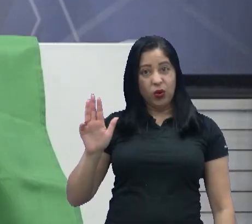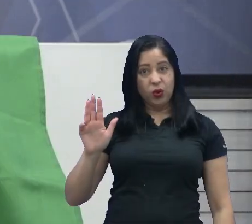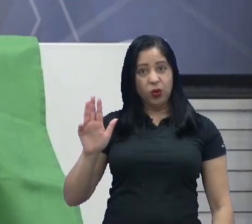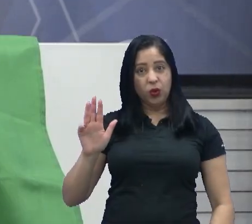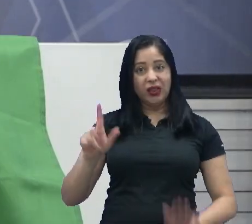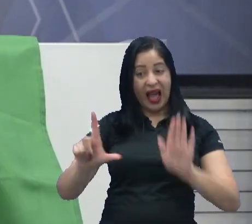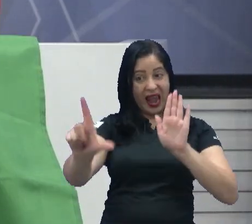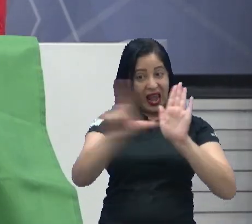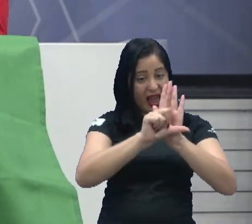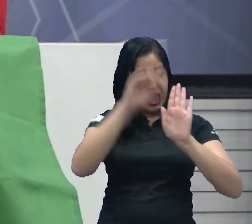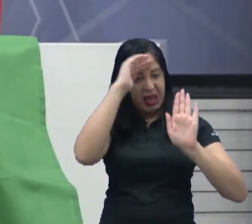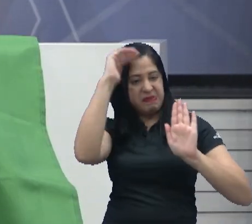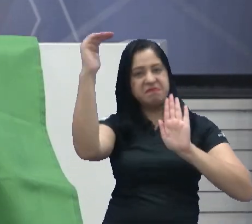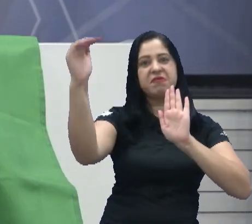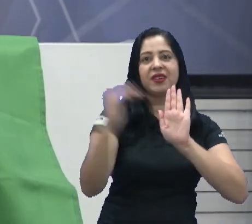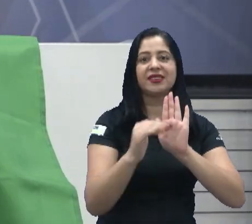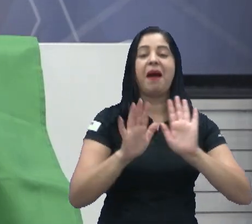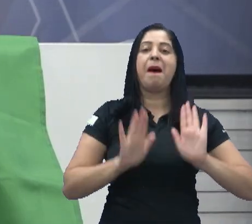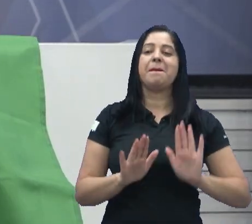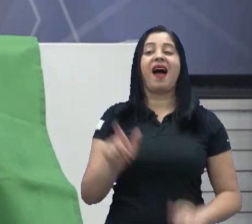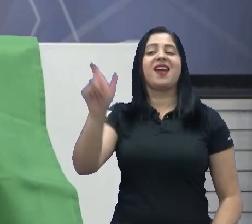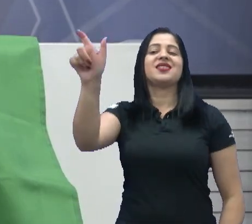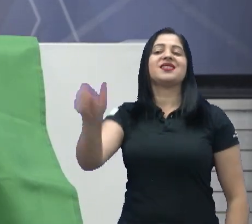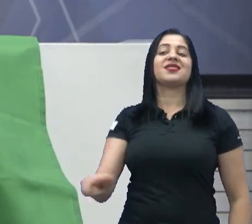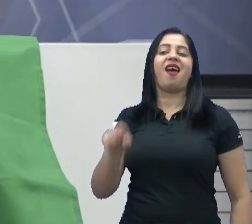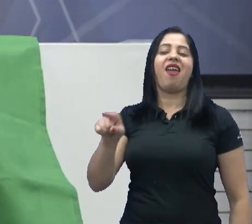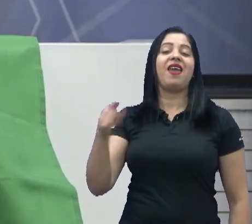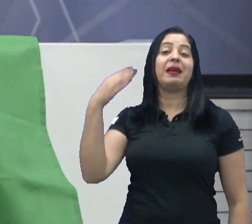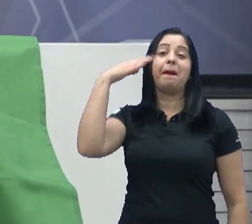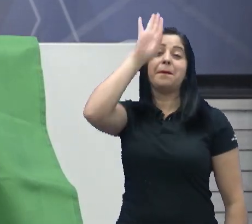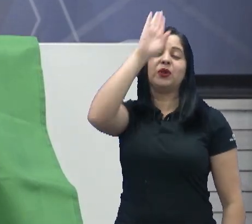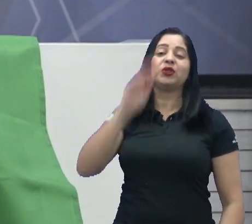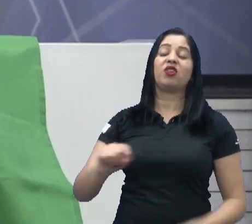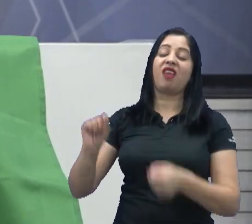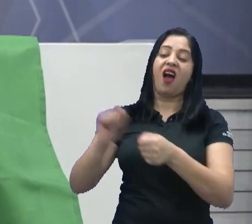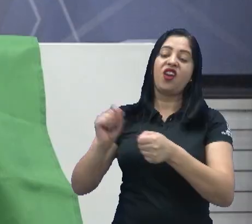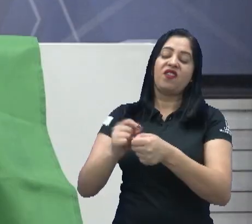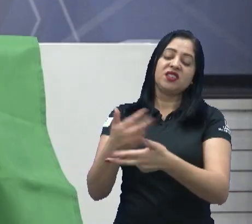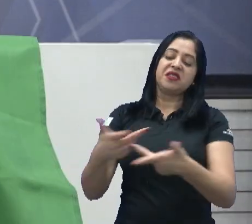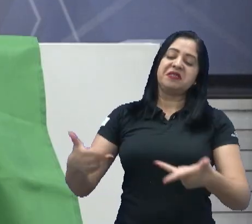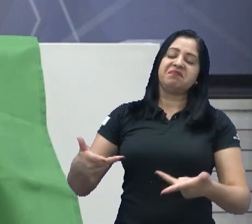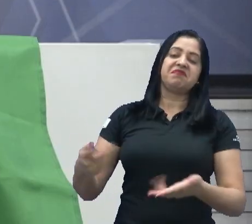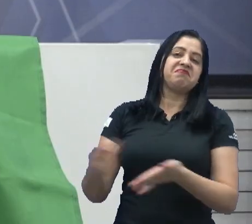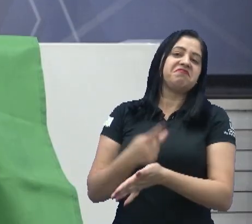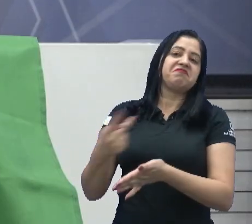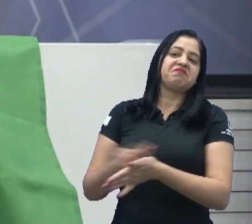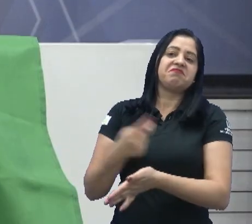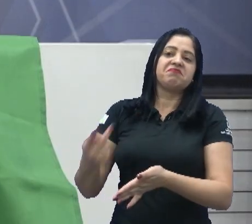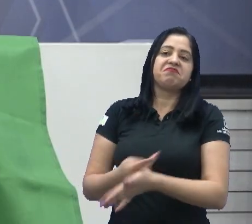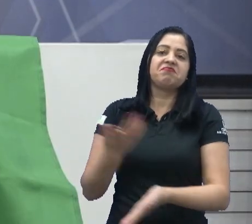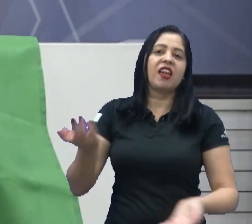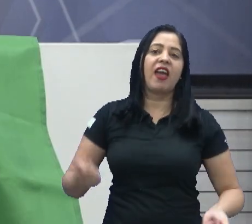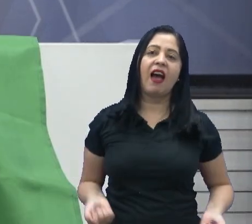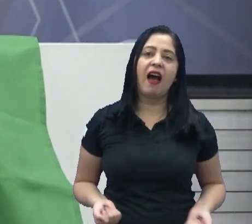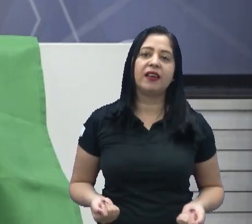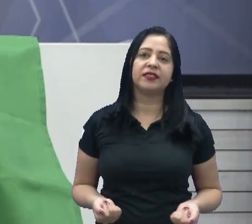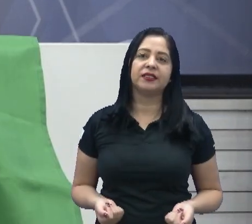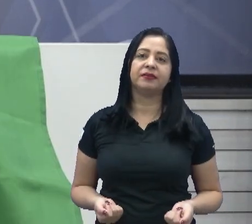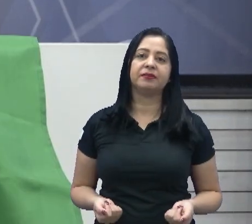mas como o bandido que está aí fez tudo isso, está aí a prisão